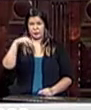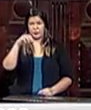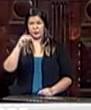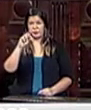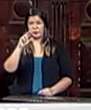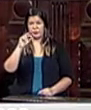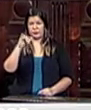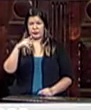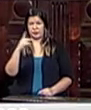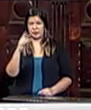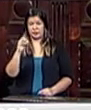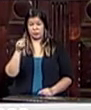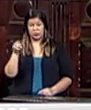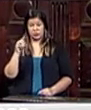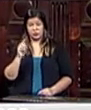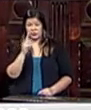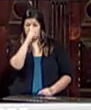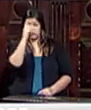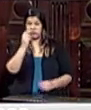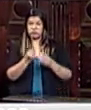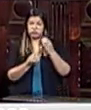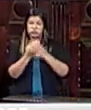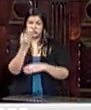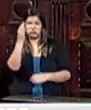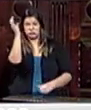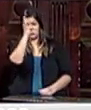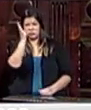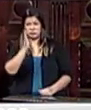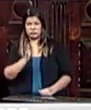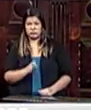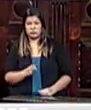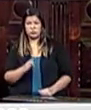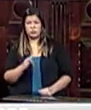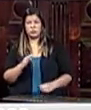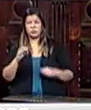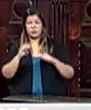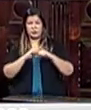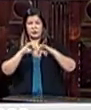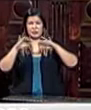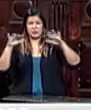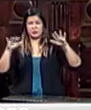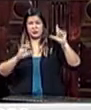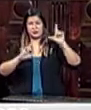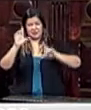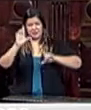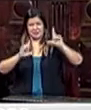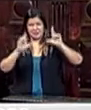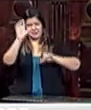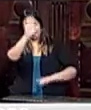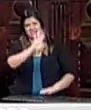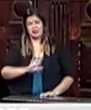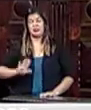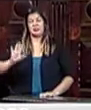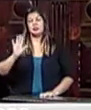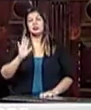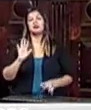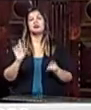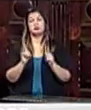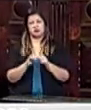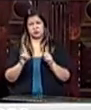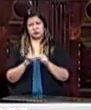que ele estava criando no Brasil uma rede nacional de televisão, e